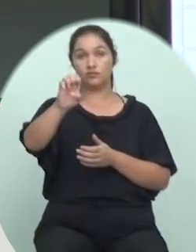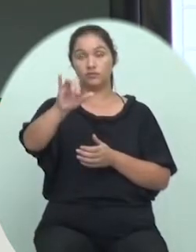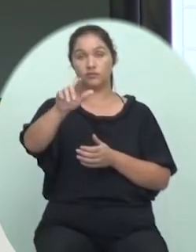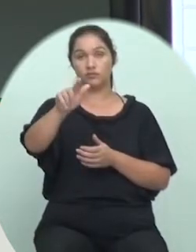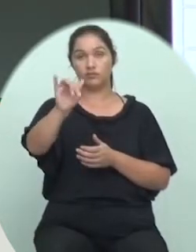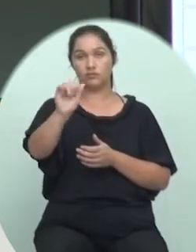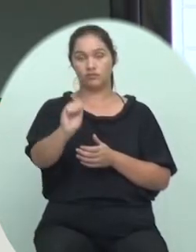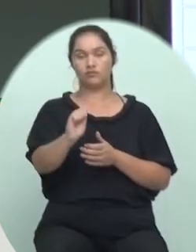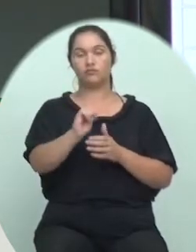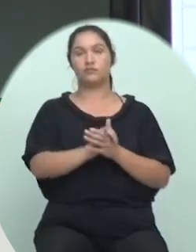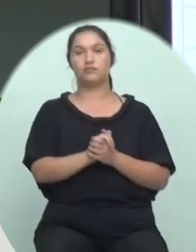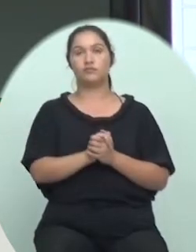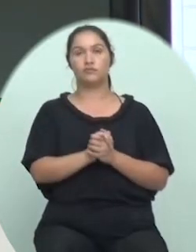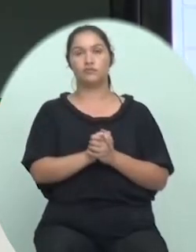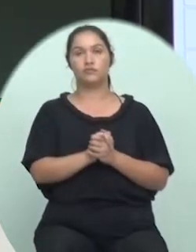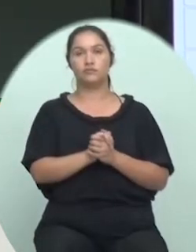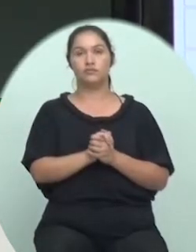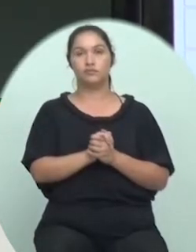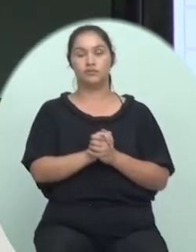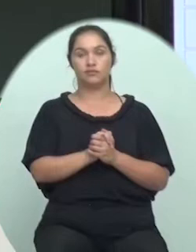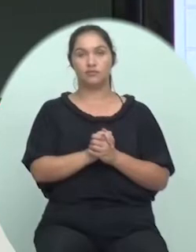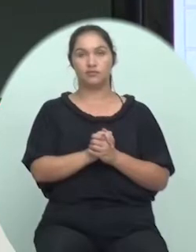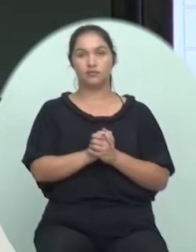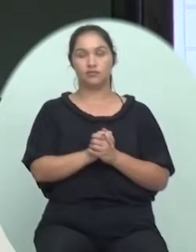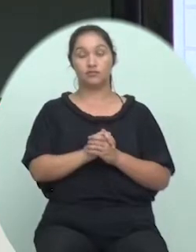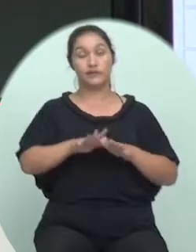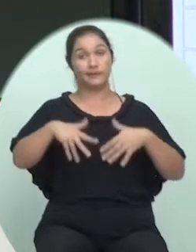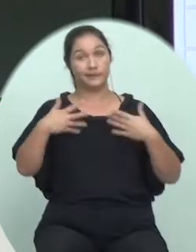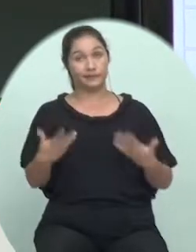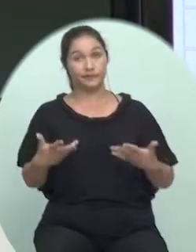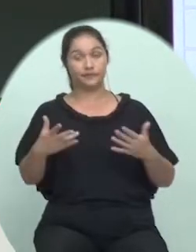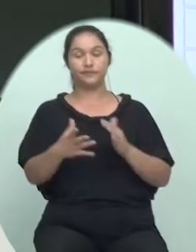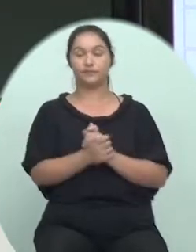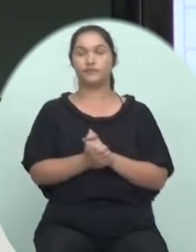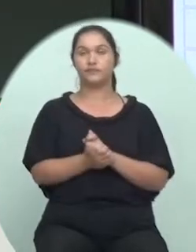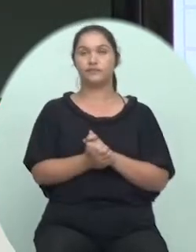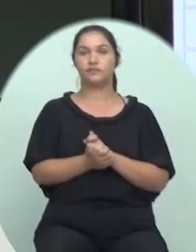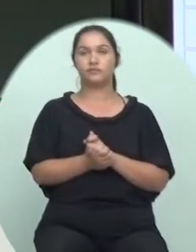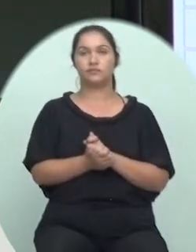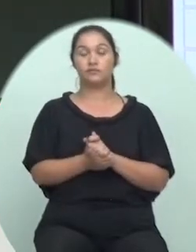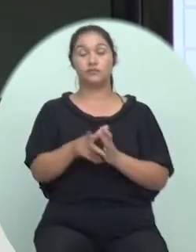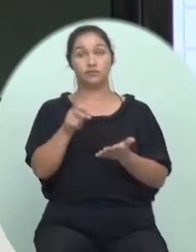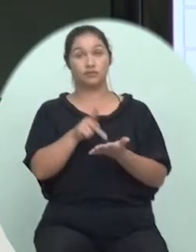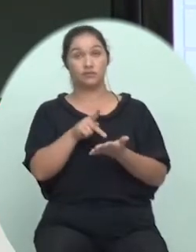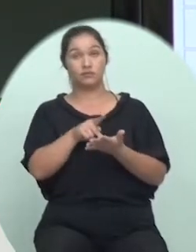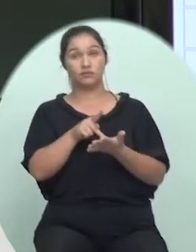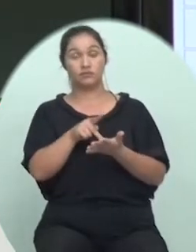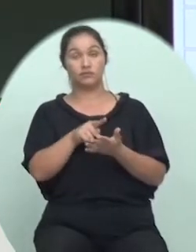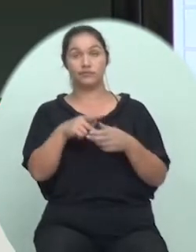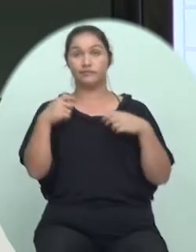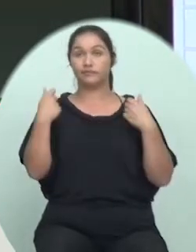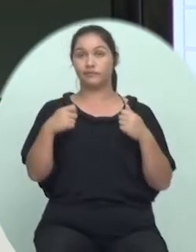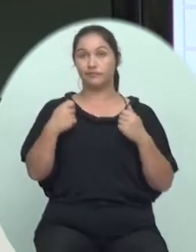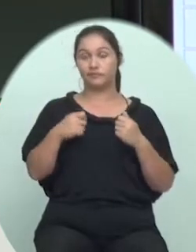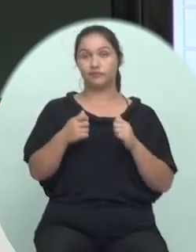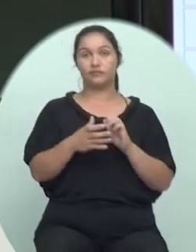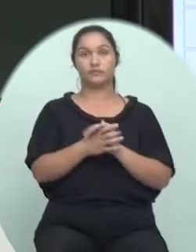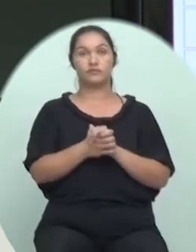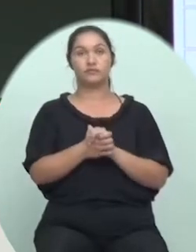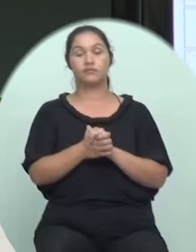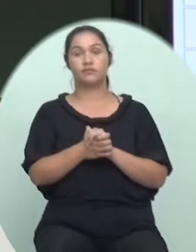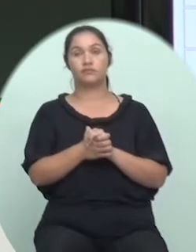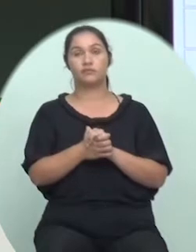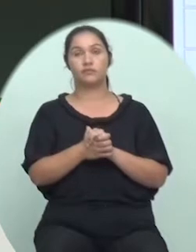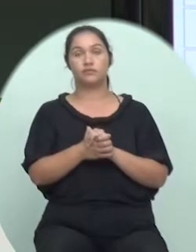na cidade aí. É uma época que cresce muito mato também, né? Mas, enfim, realmente tem que ir lá, dar desobstrução desses canais de uma